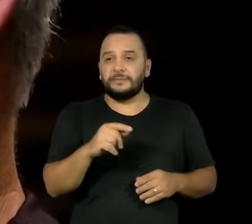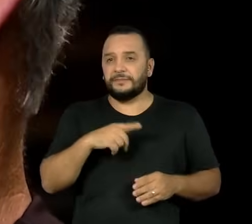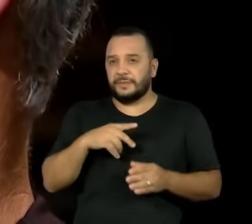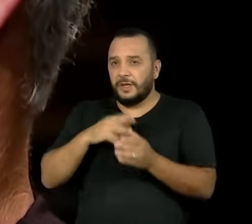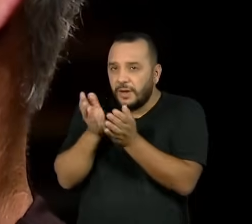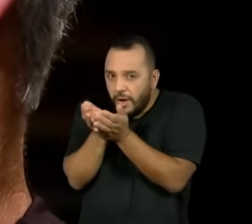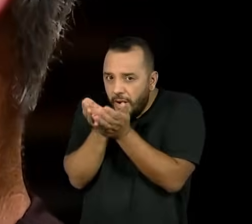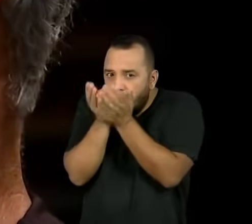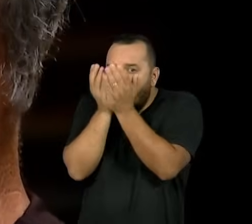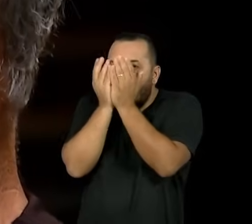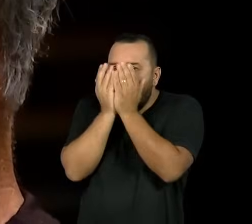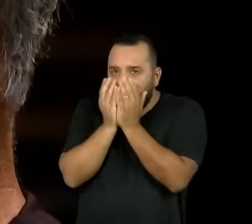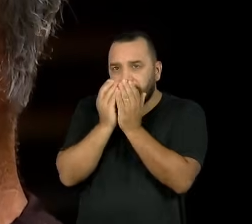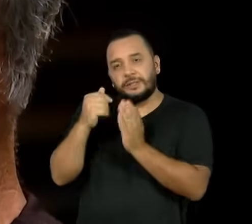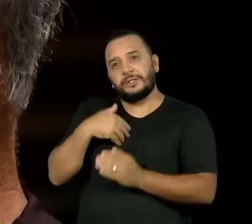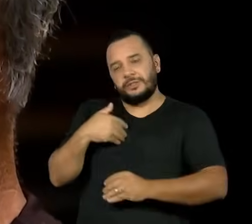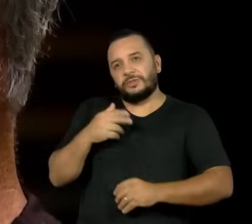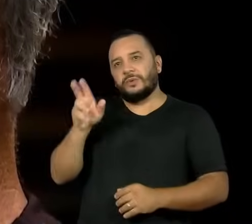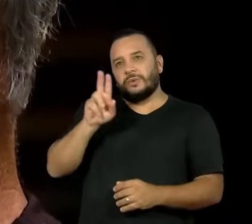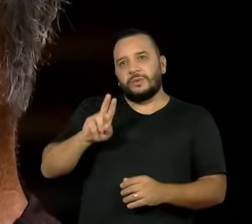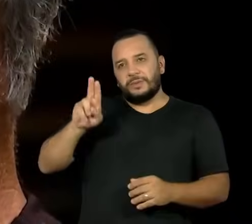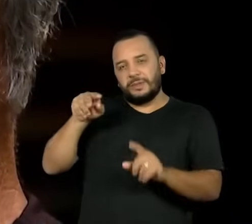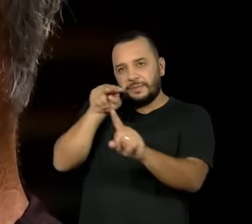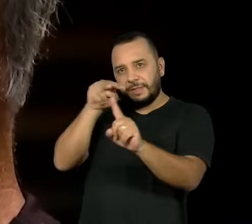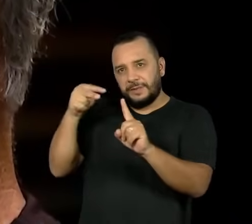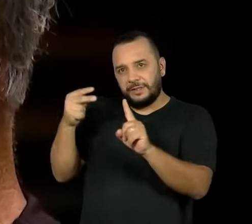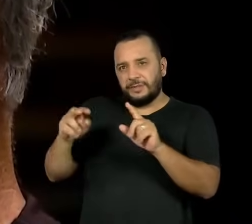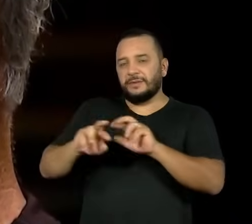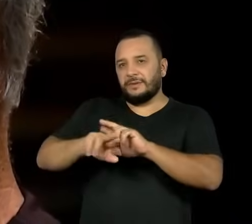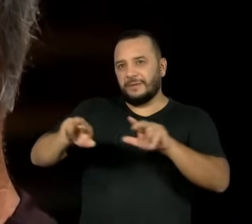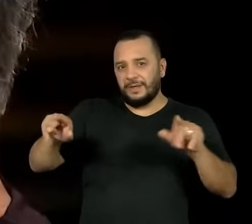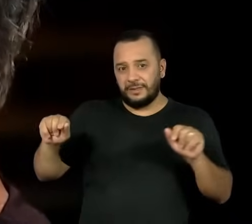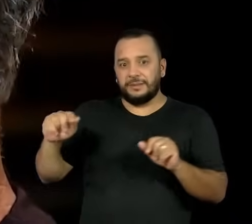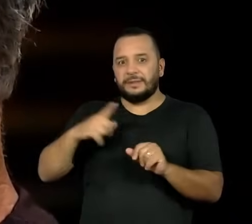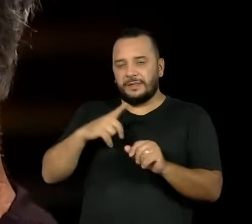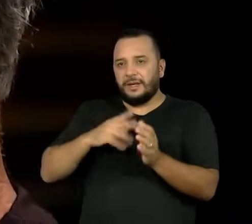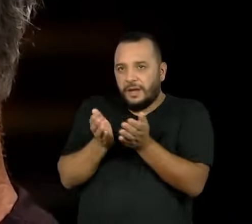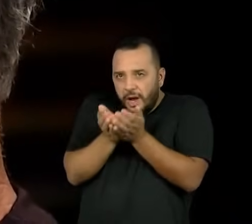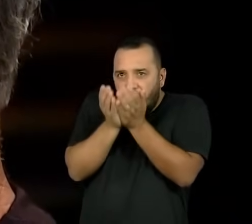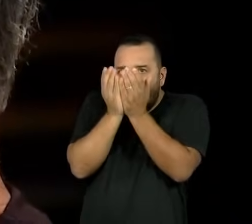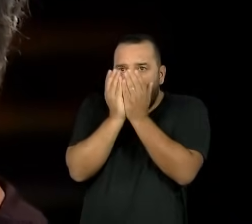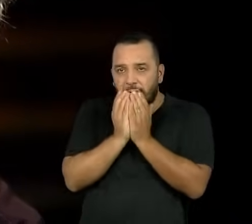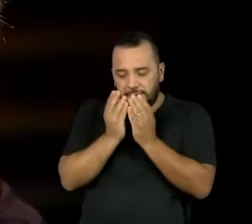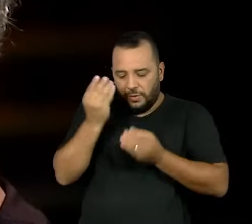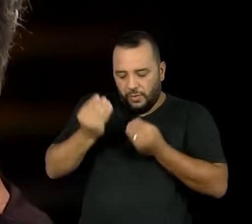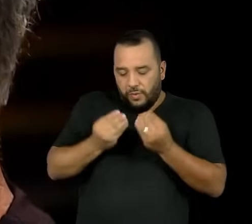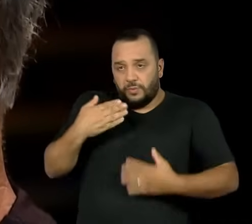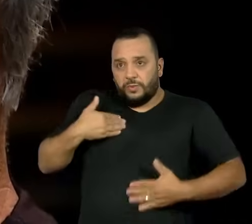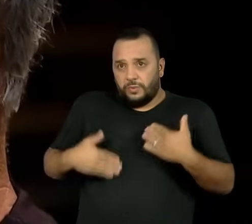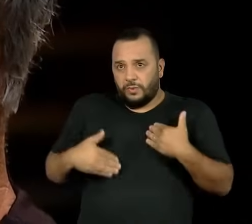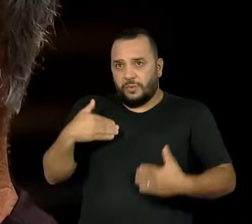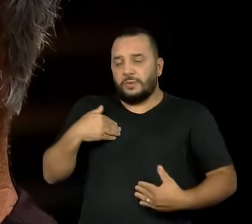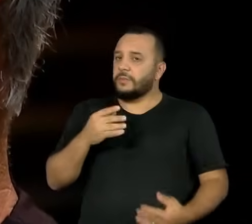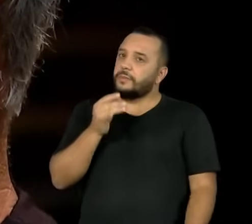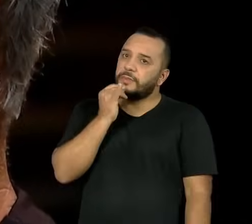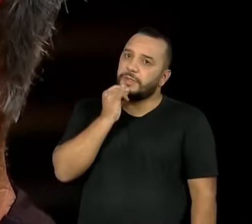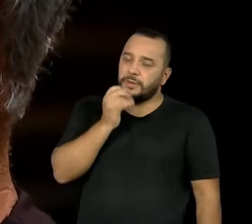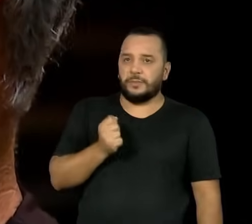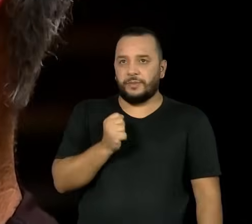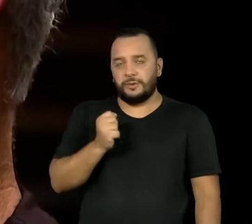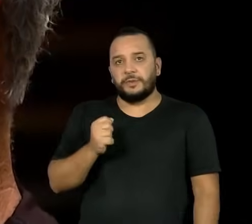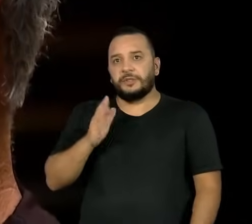vários cenários. Então, a gente tem olhado, por exemplo, mudanças da ayahuasca em diferentes sistemas biológicos. Por exemplo, o sistema biológico